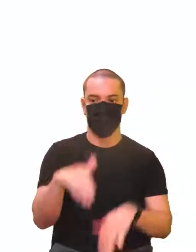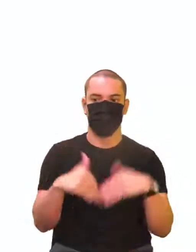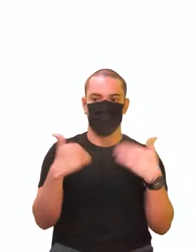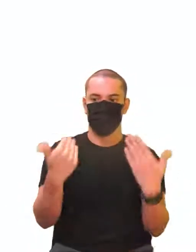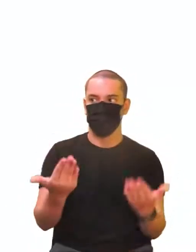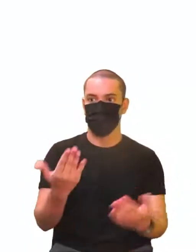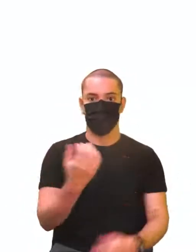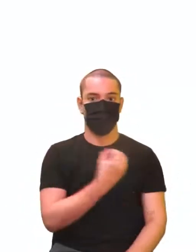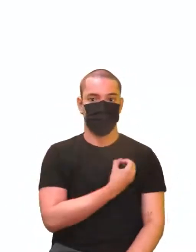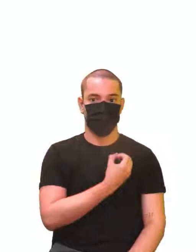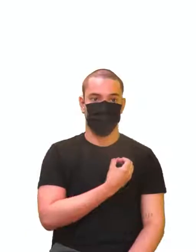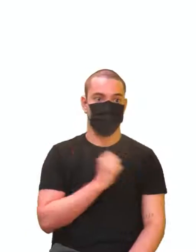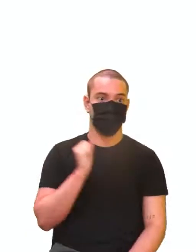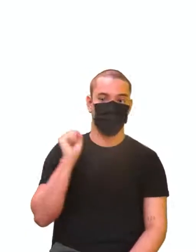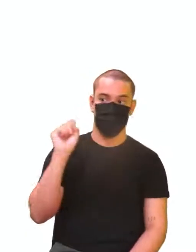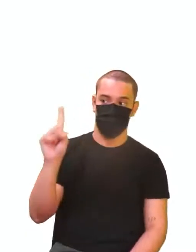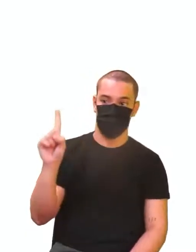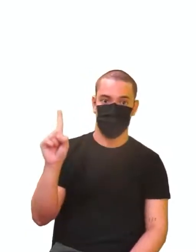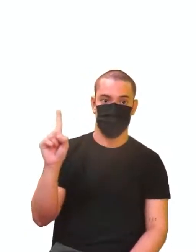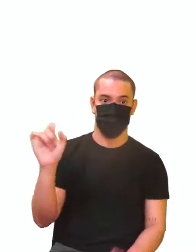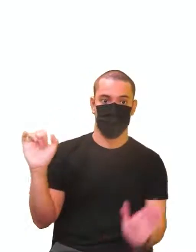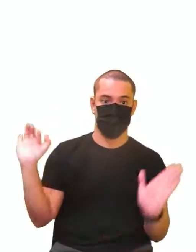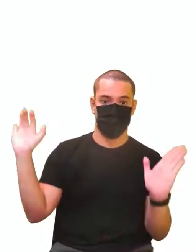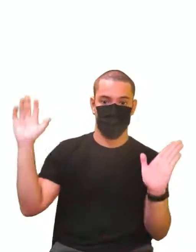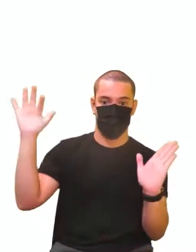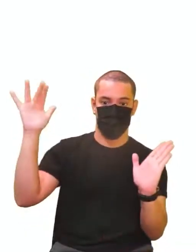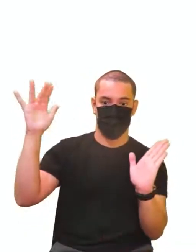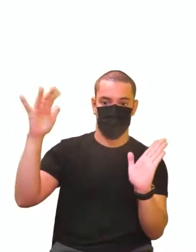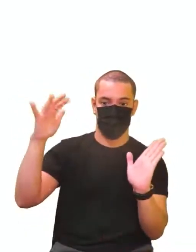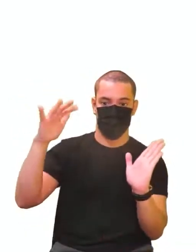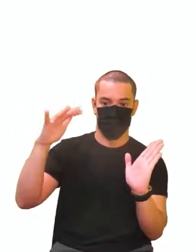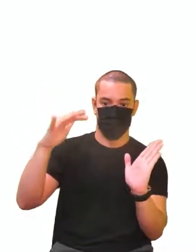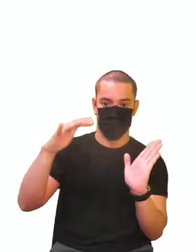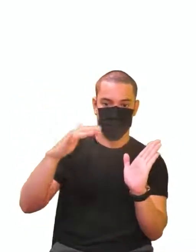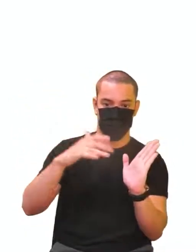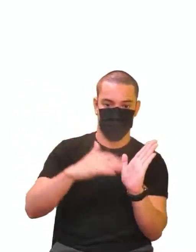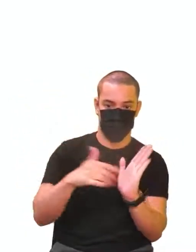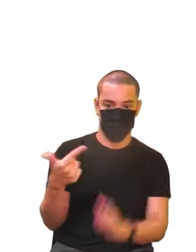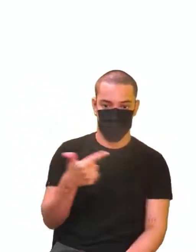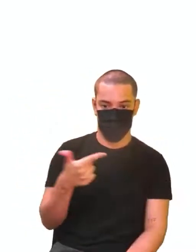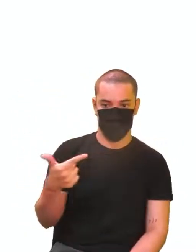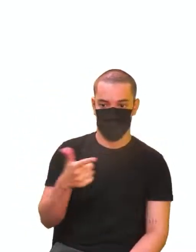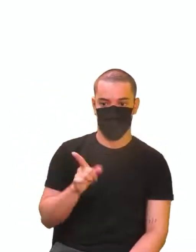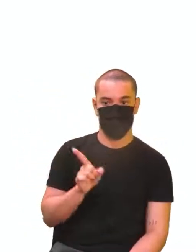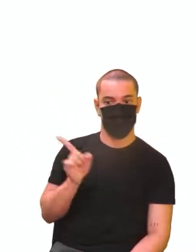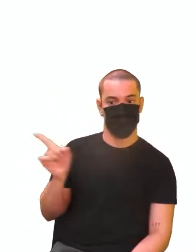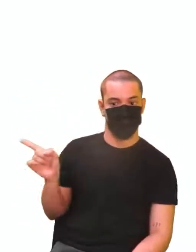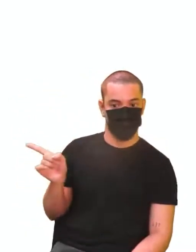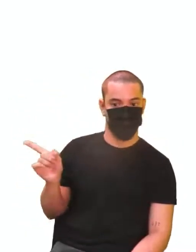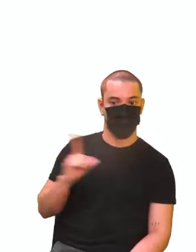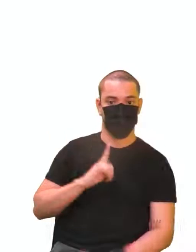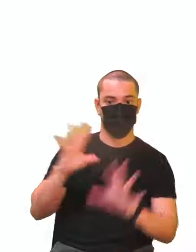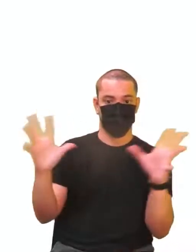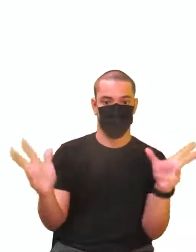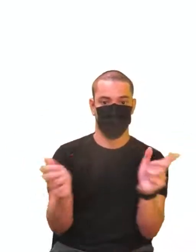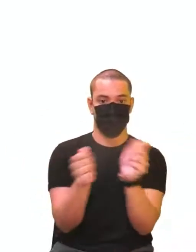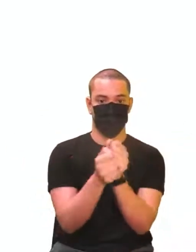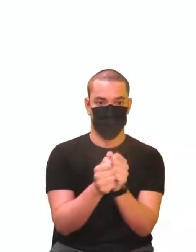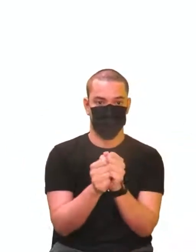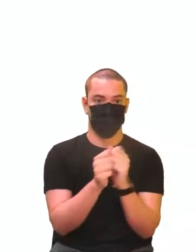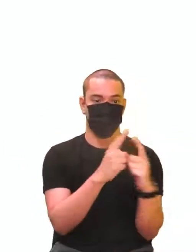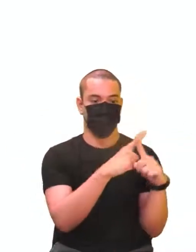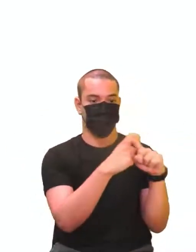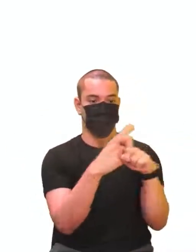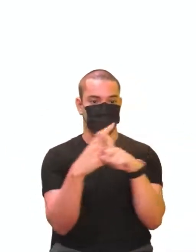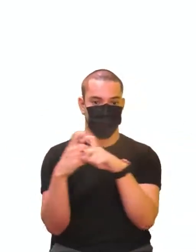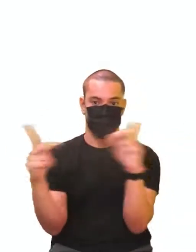do número 1 até o número 22, você tem a junção desses pares de